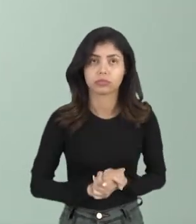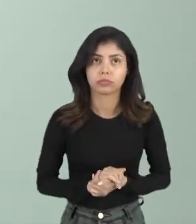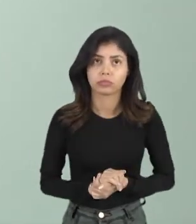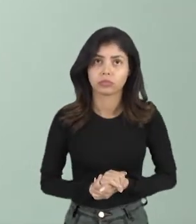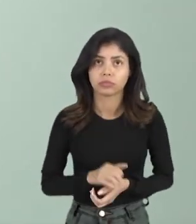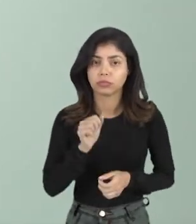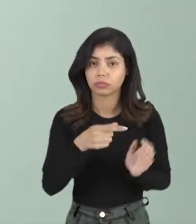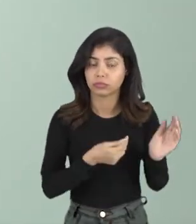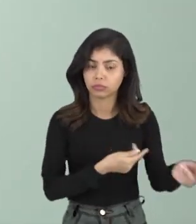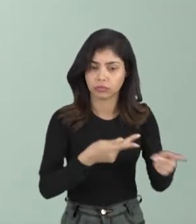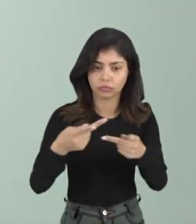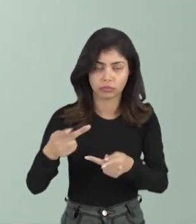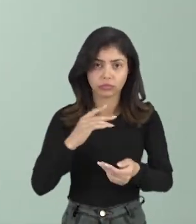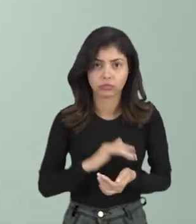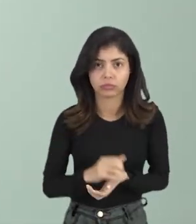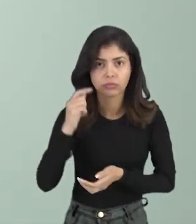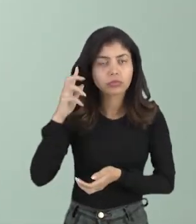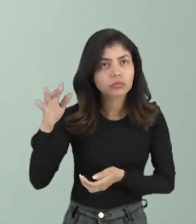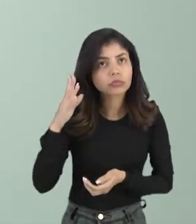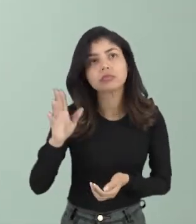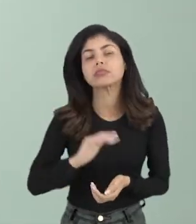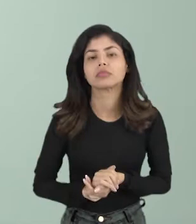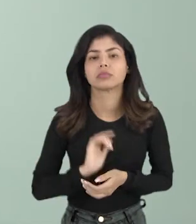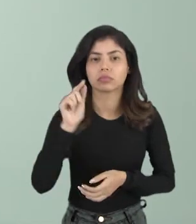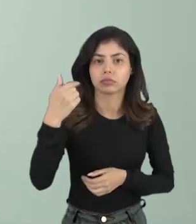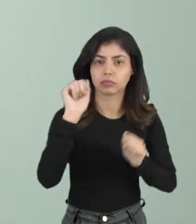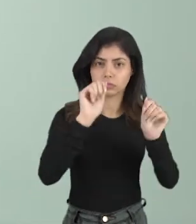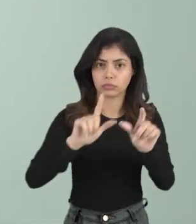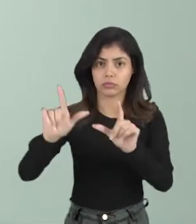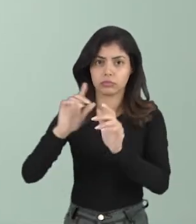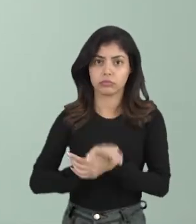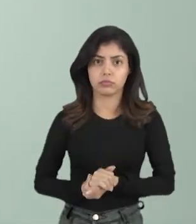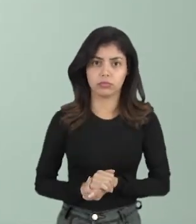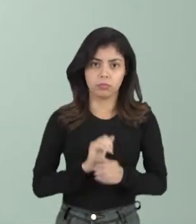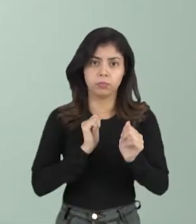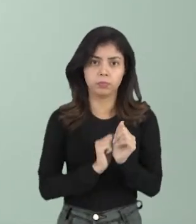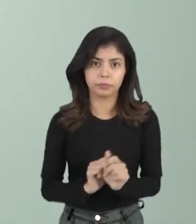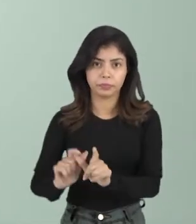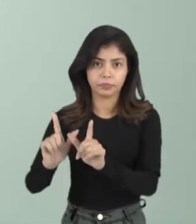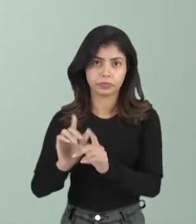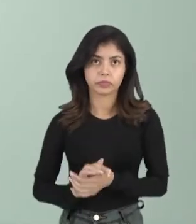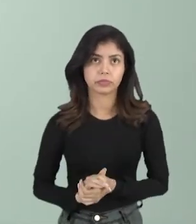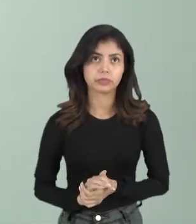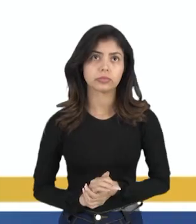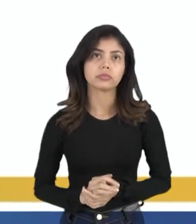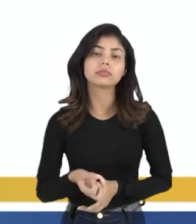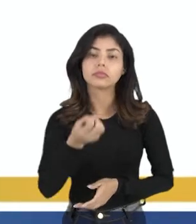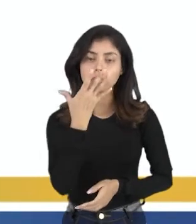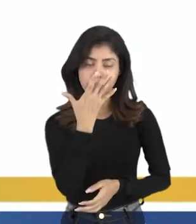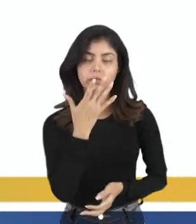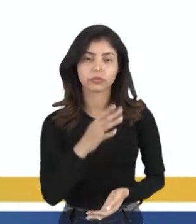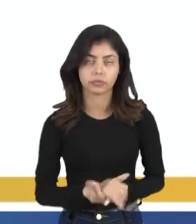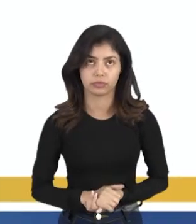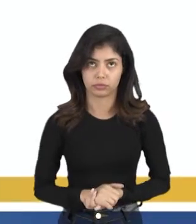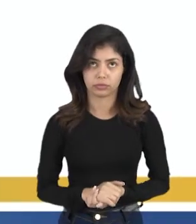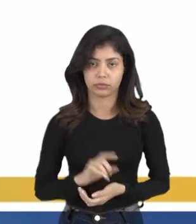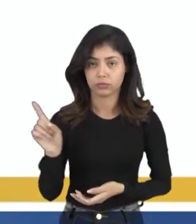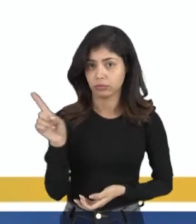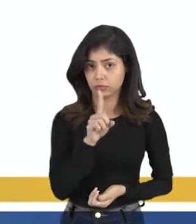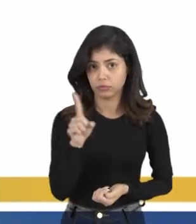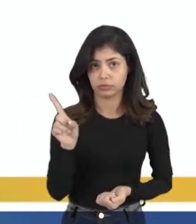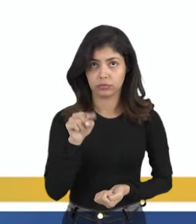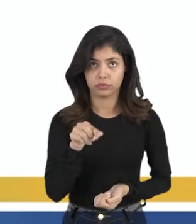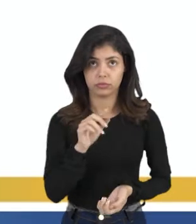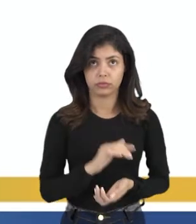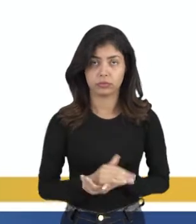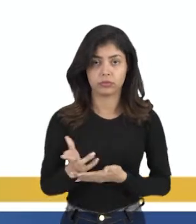E aí eu quero te convidar a fazer uma reflexão com o próximo slide, acompanhe lá comigo. A fotografia não